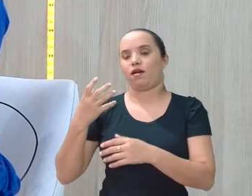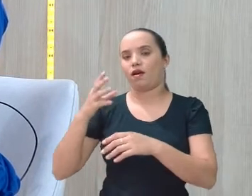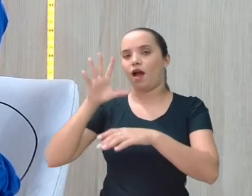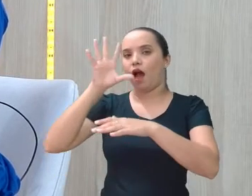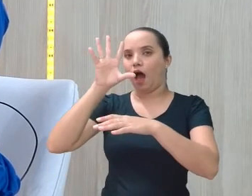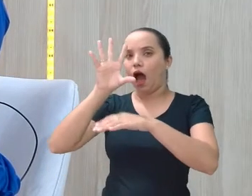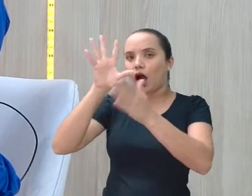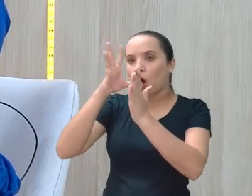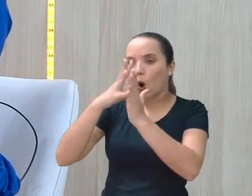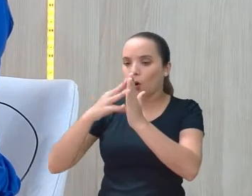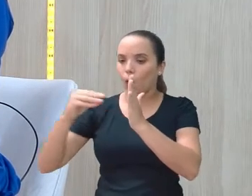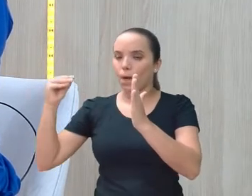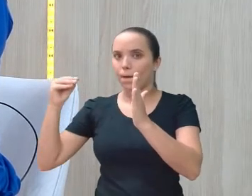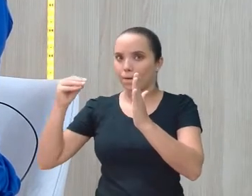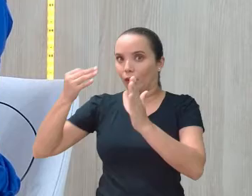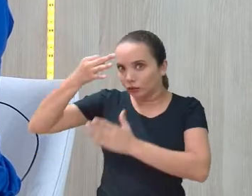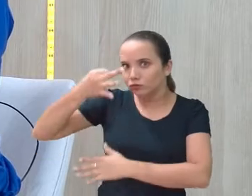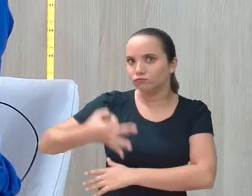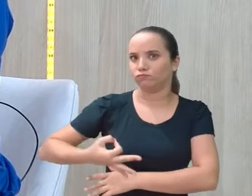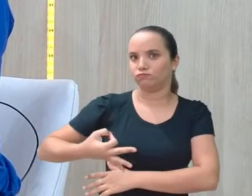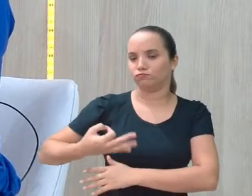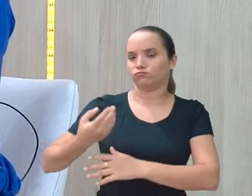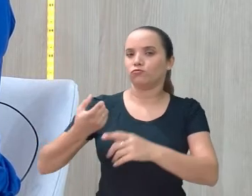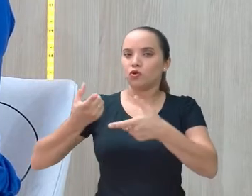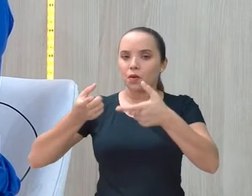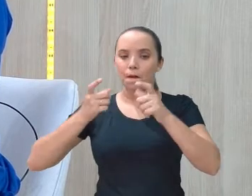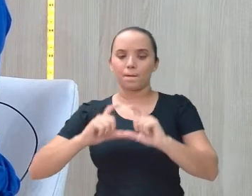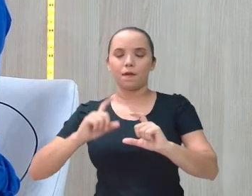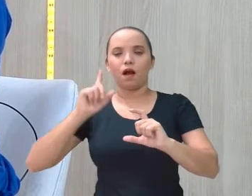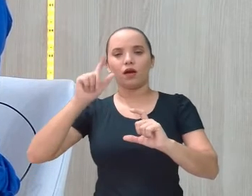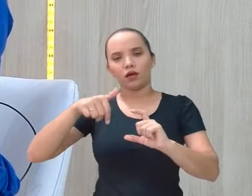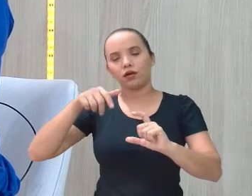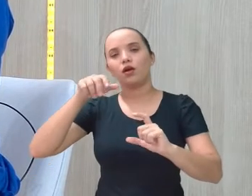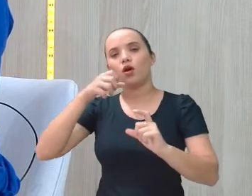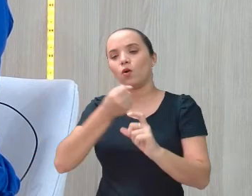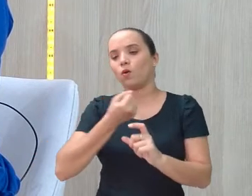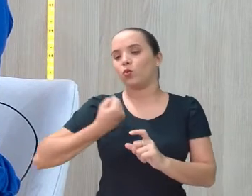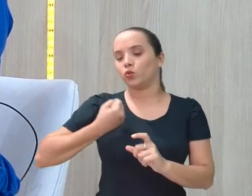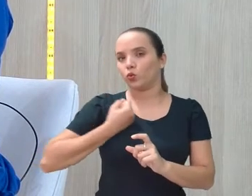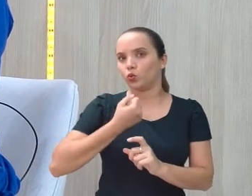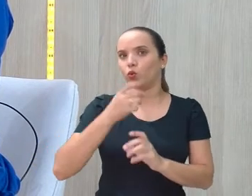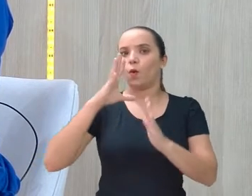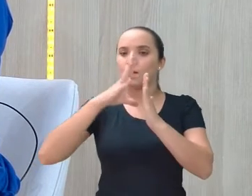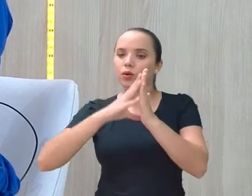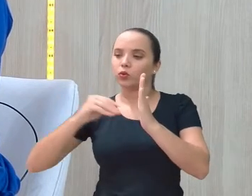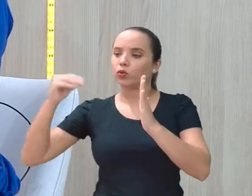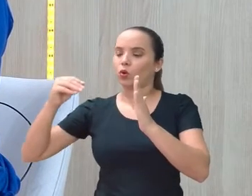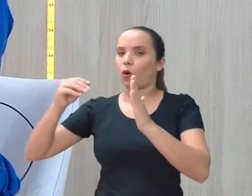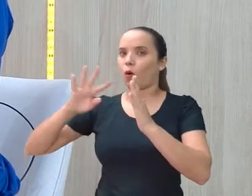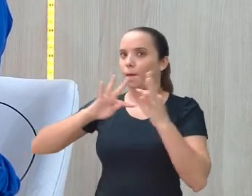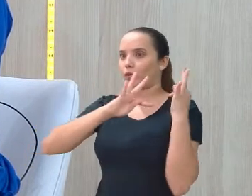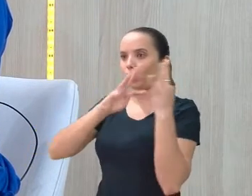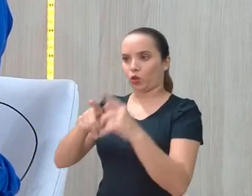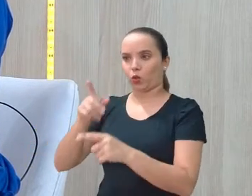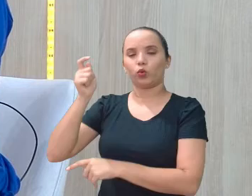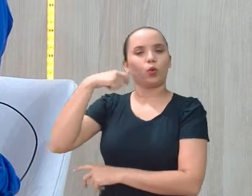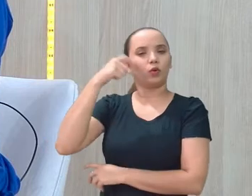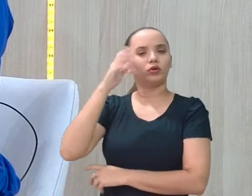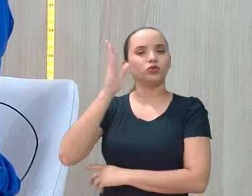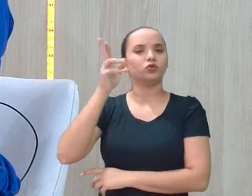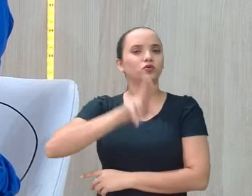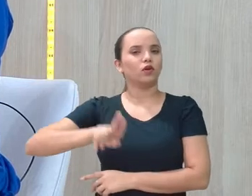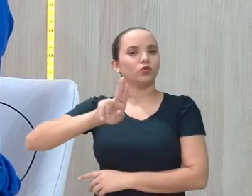aquela cópia exata, tá? E o denominador, o número de cópias geral que o artista